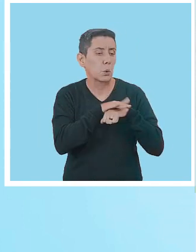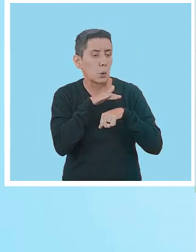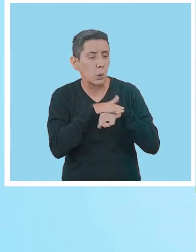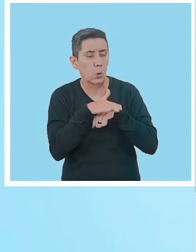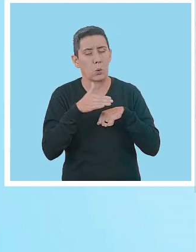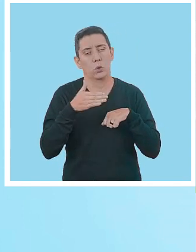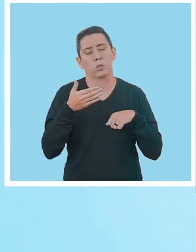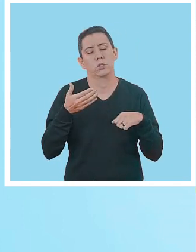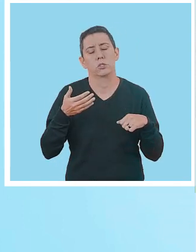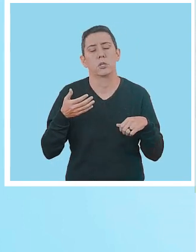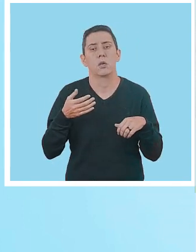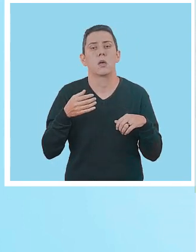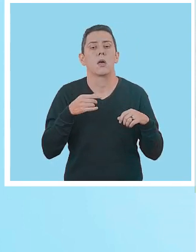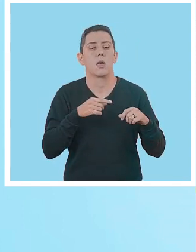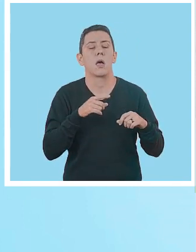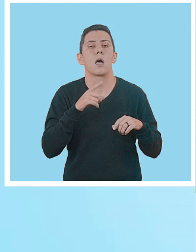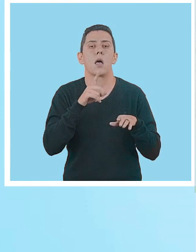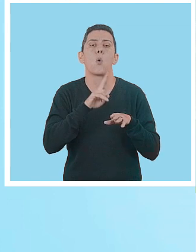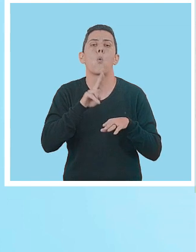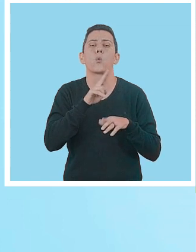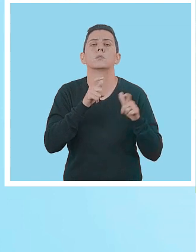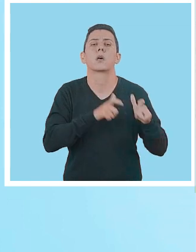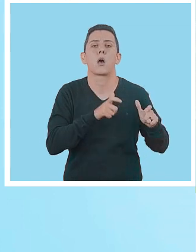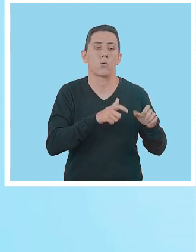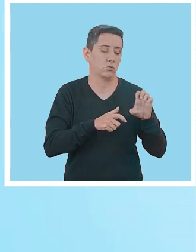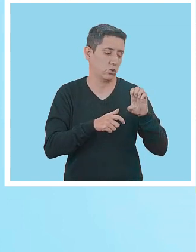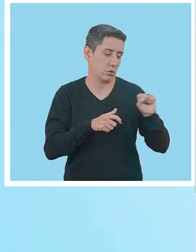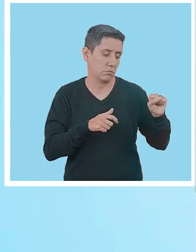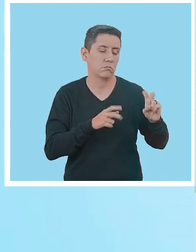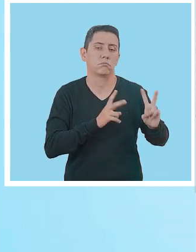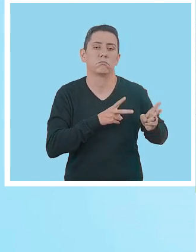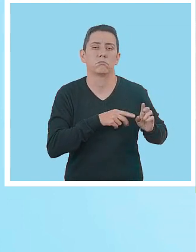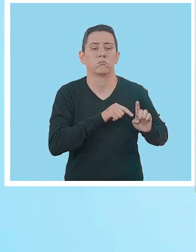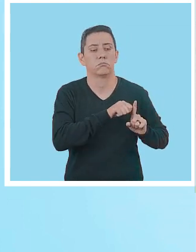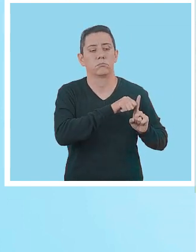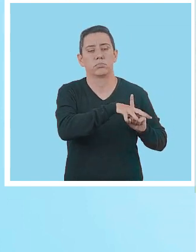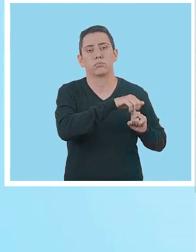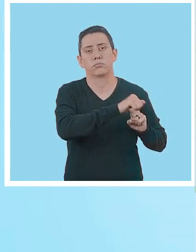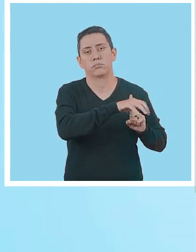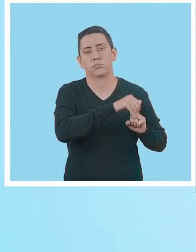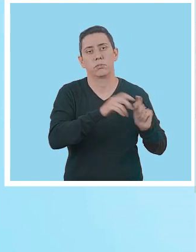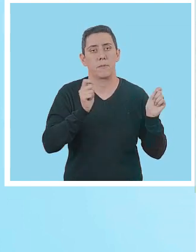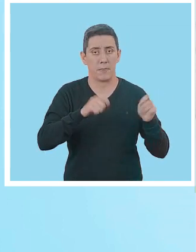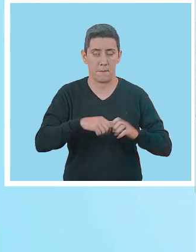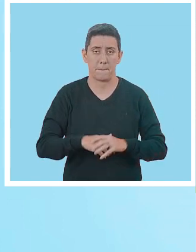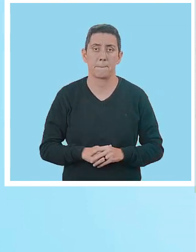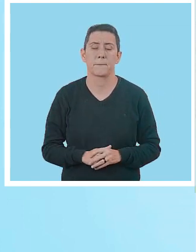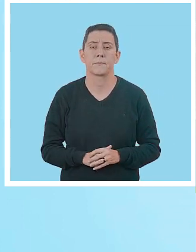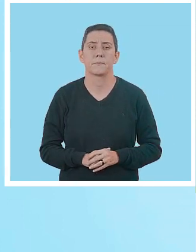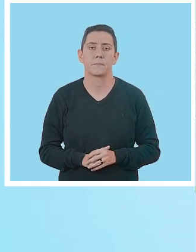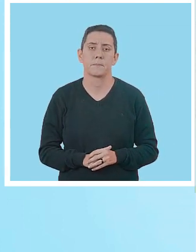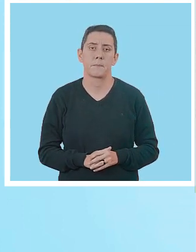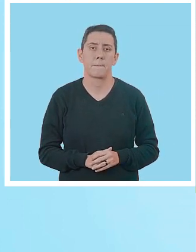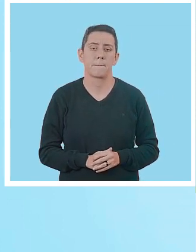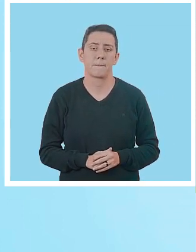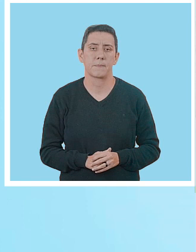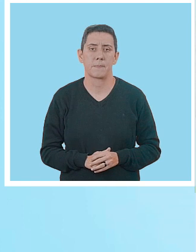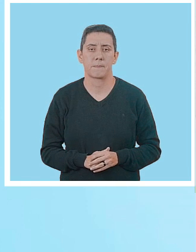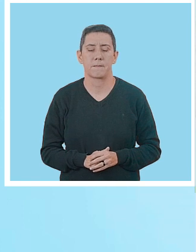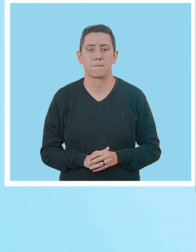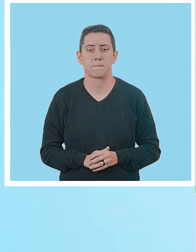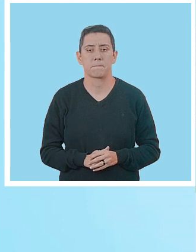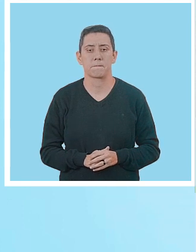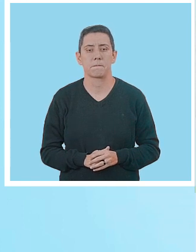por exemplo a energia usada a energia que foi armazenada para bateria o ok Essas